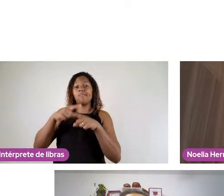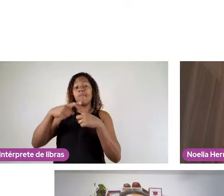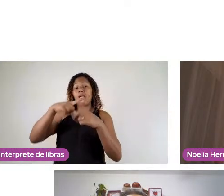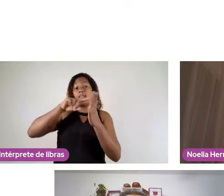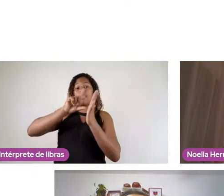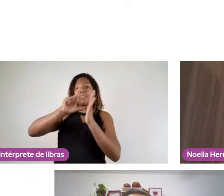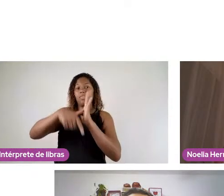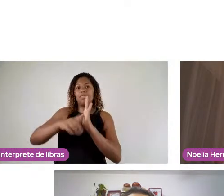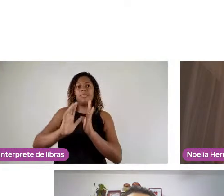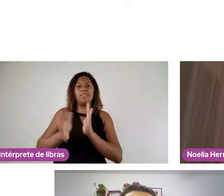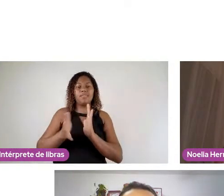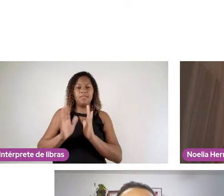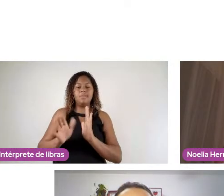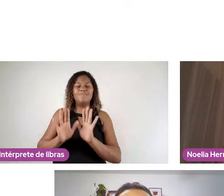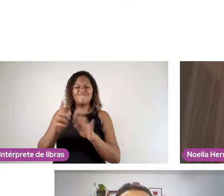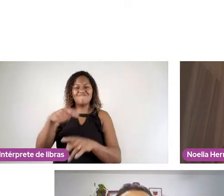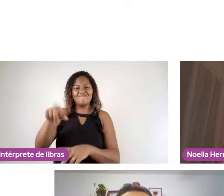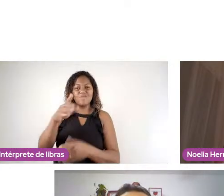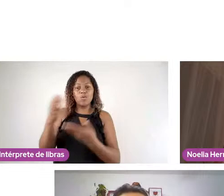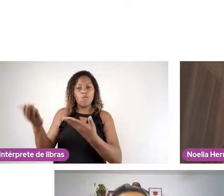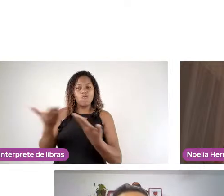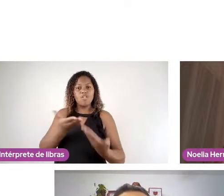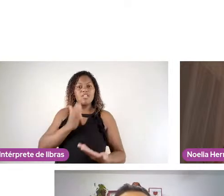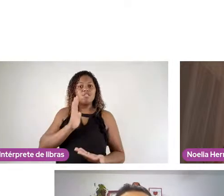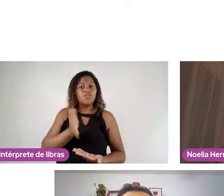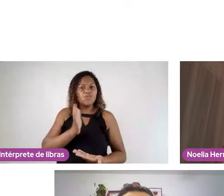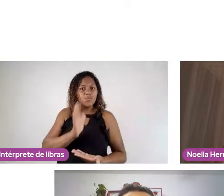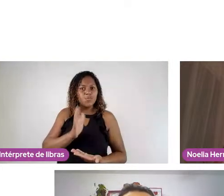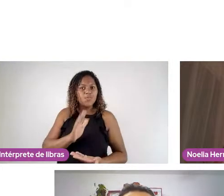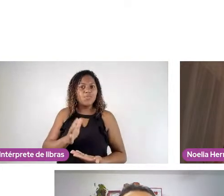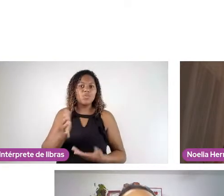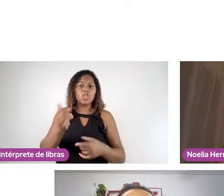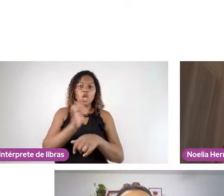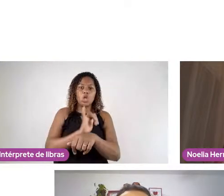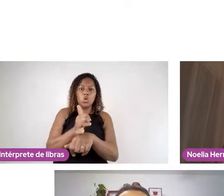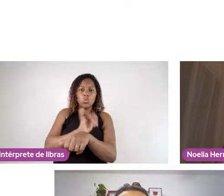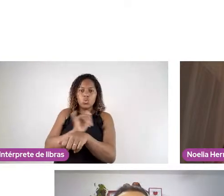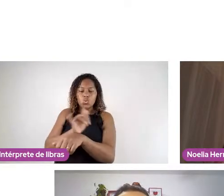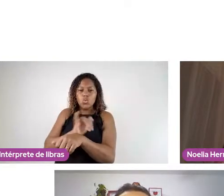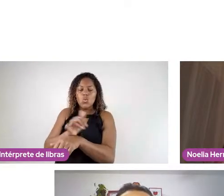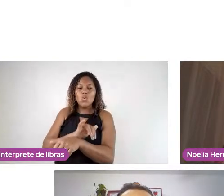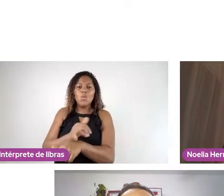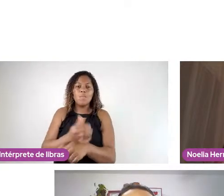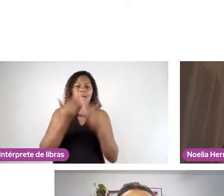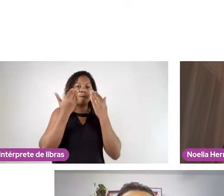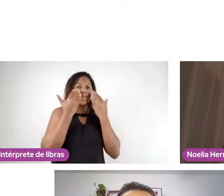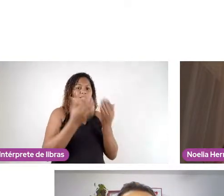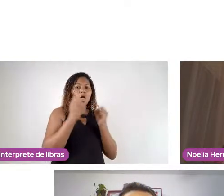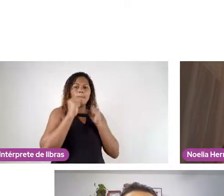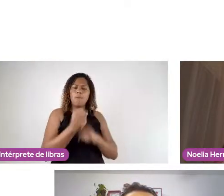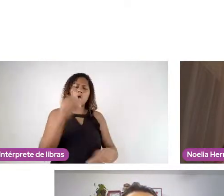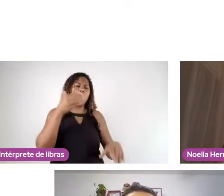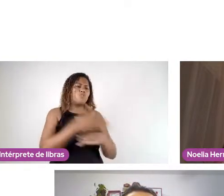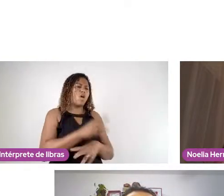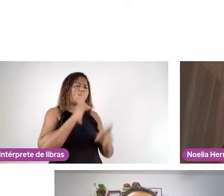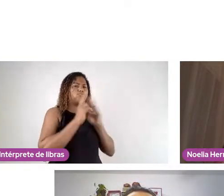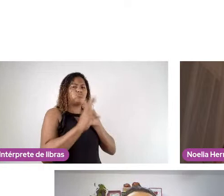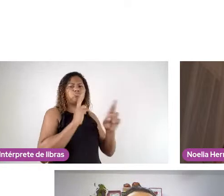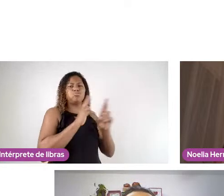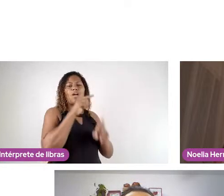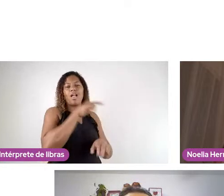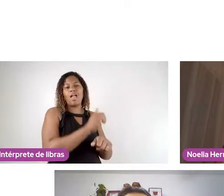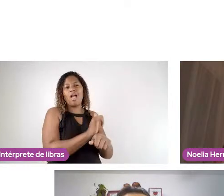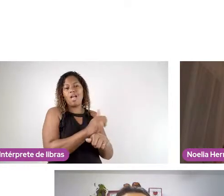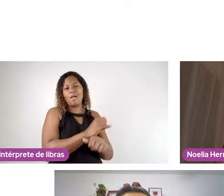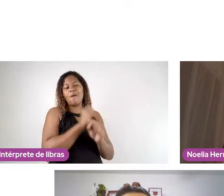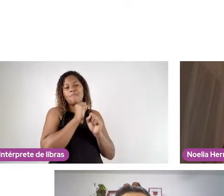tempo. Mas vocês estão convidadas a entrar no YouTube, na apresentação do YouTube. Então, vocês podem também interagir respondendo um pouco por lá, né?